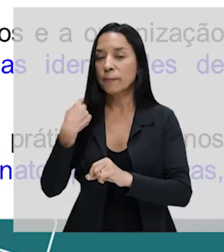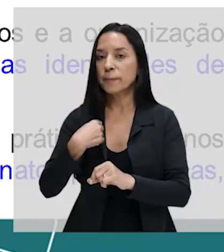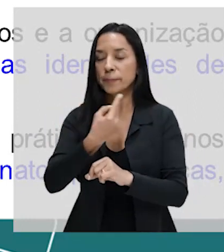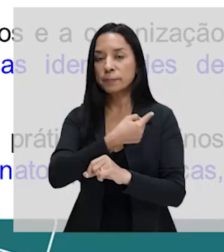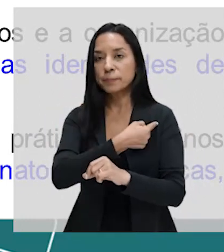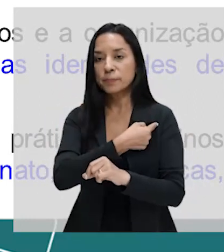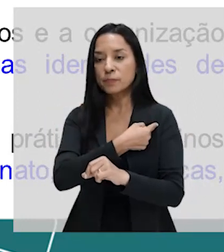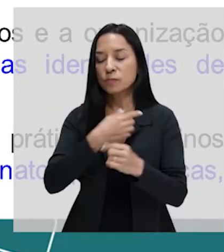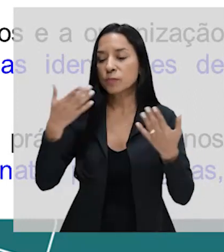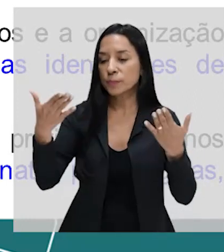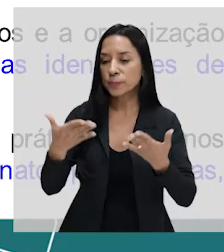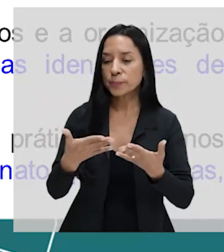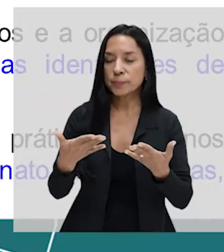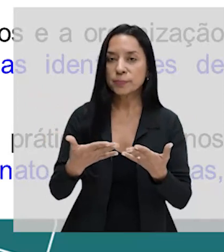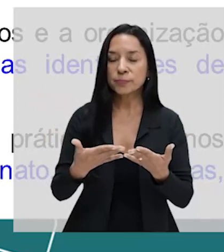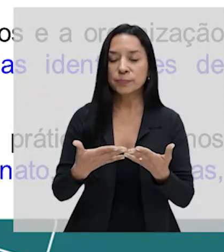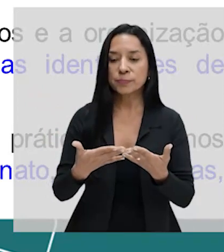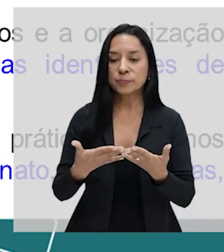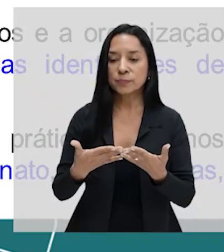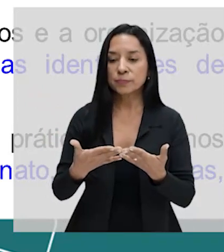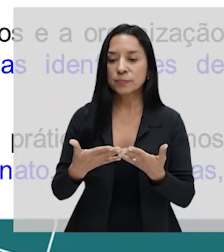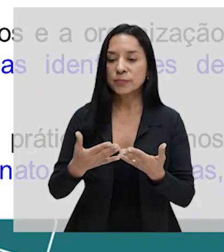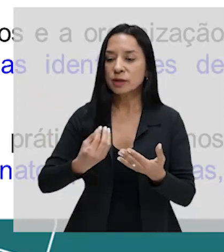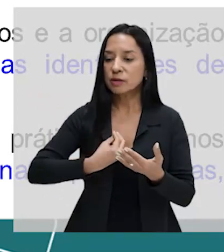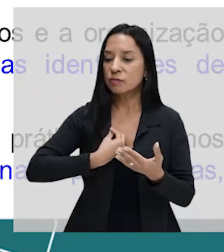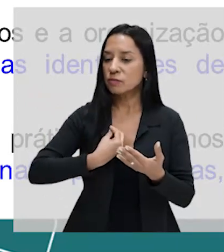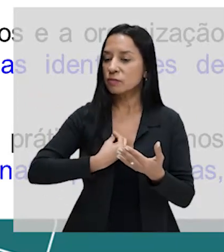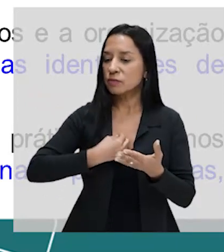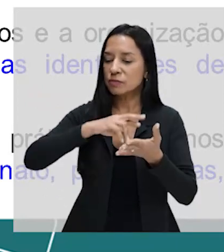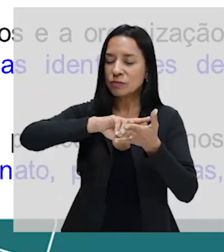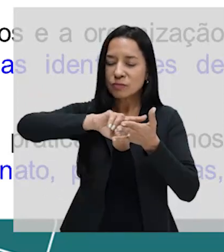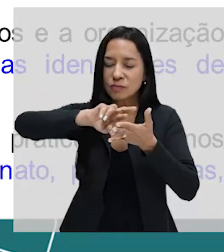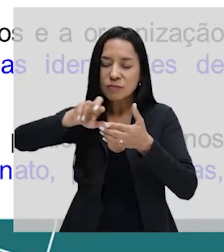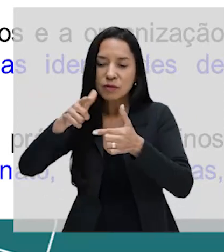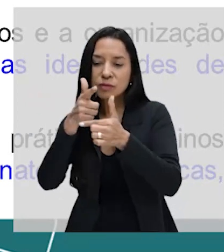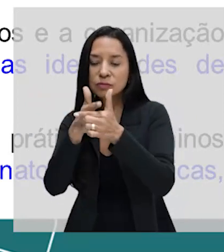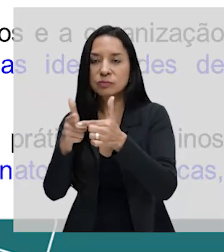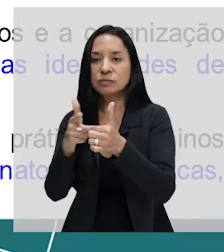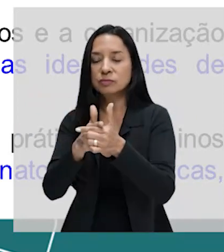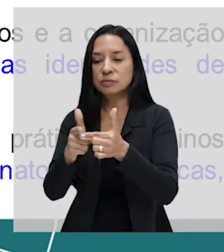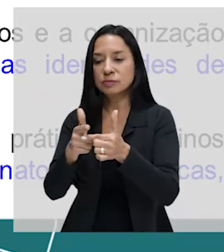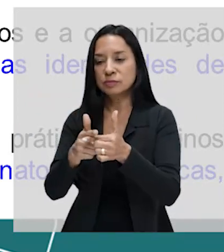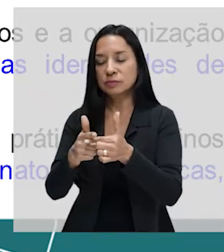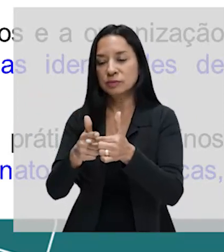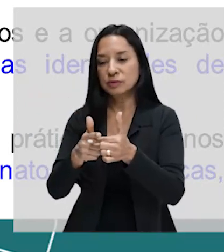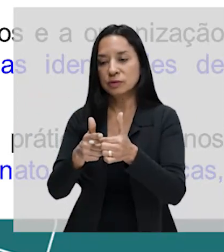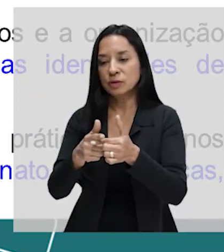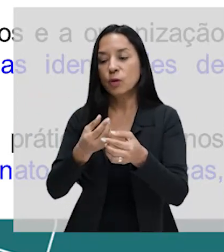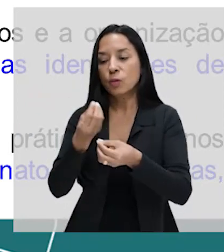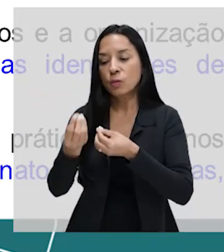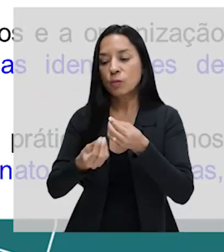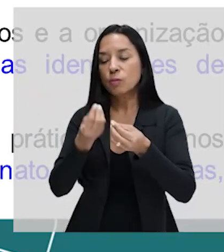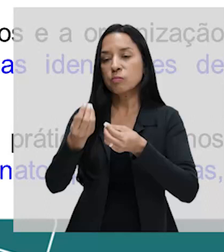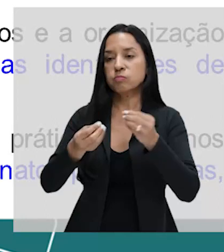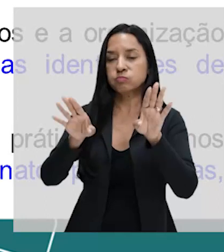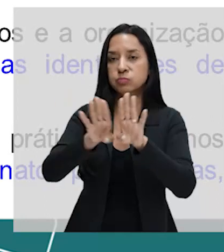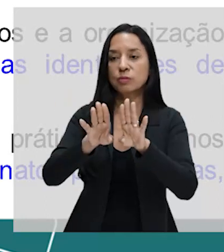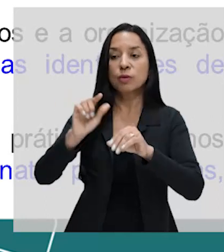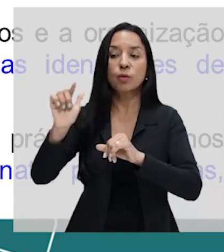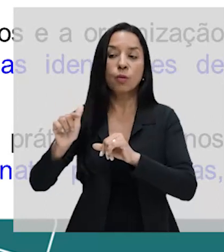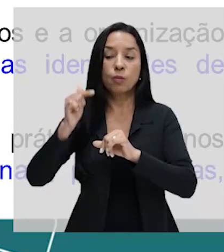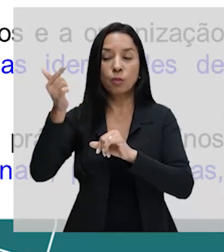nossa atualidade convivem com uma série de problemáticas, como também outros sujeitos